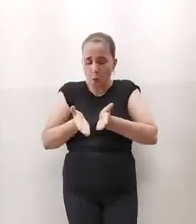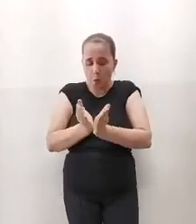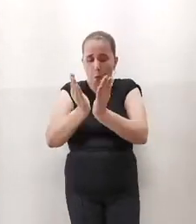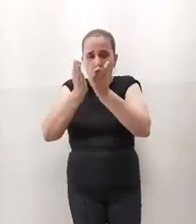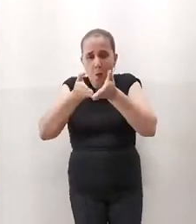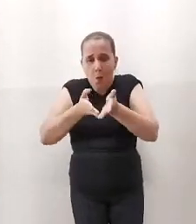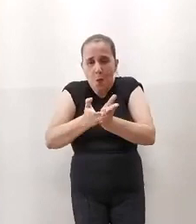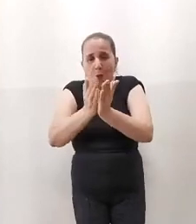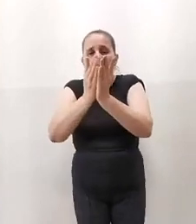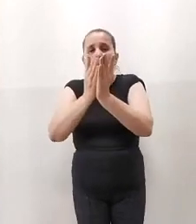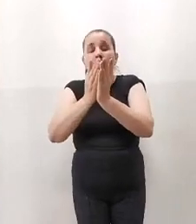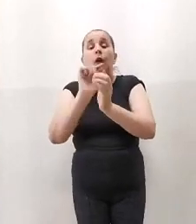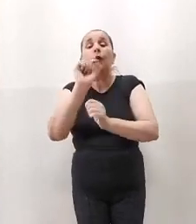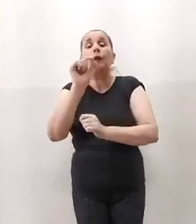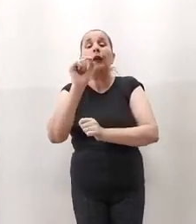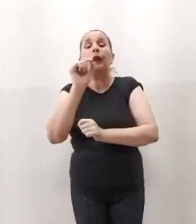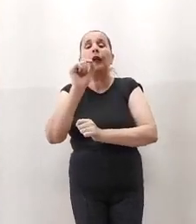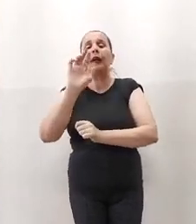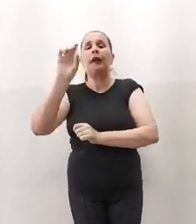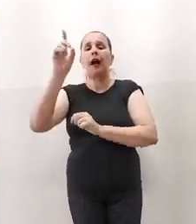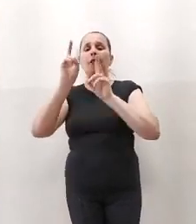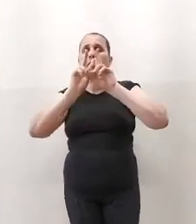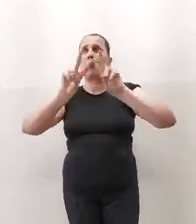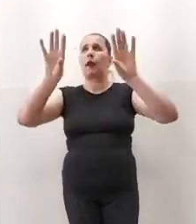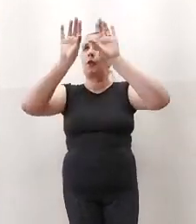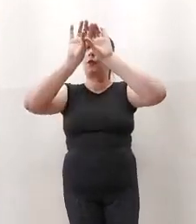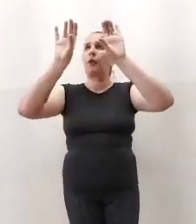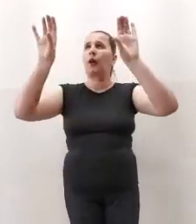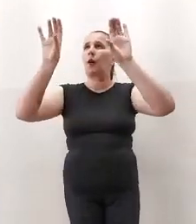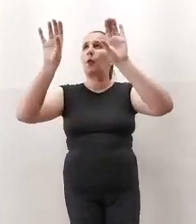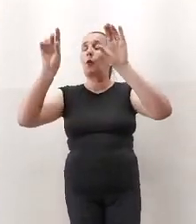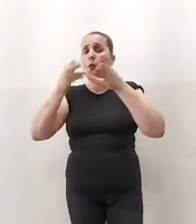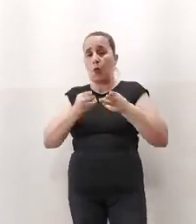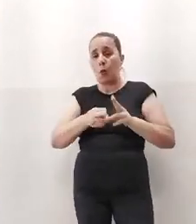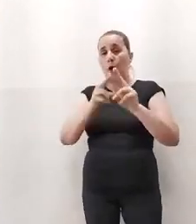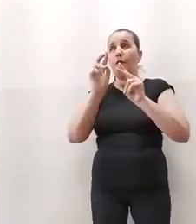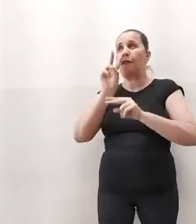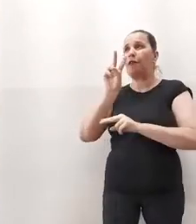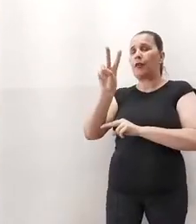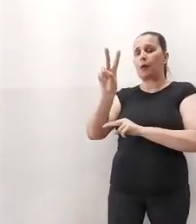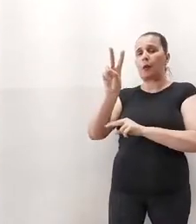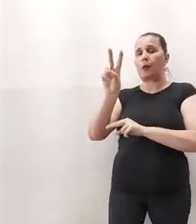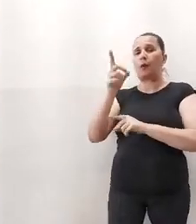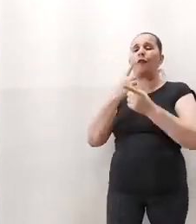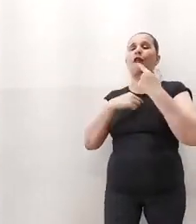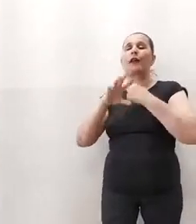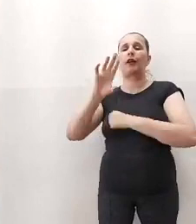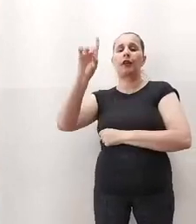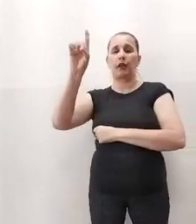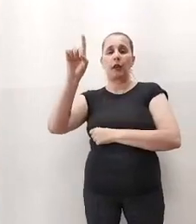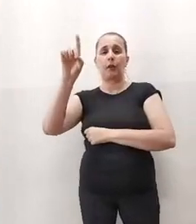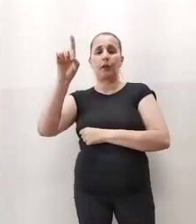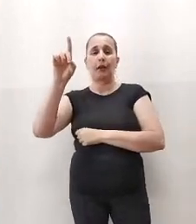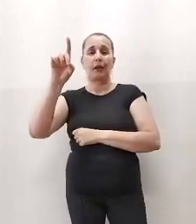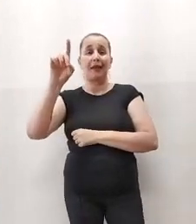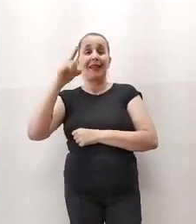arca. Irmãos, a visão celestial que Noé viu, segundo aquilo que Deus lhe mostrou, custou 100 anos da sua